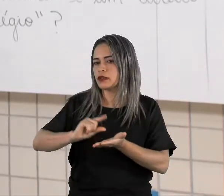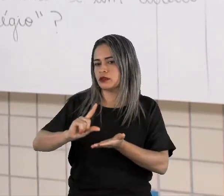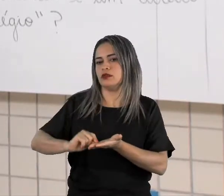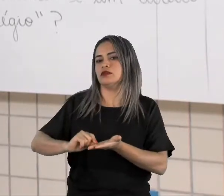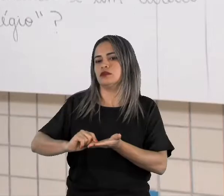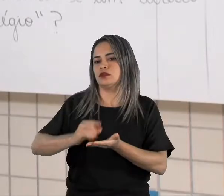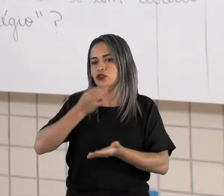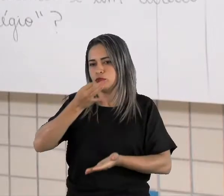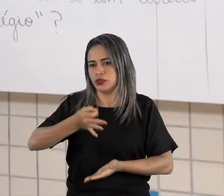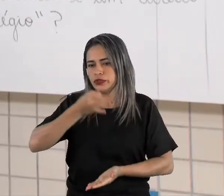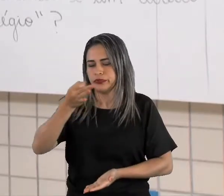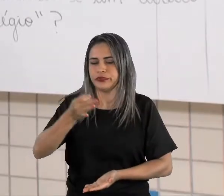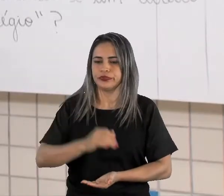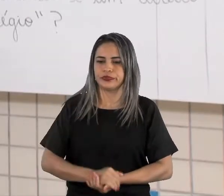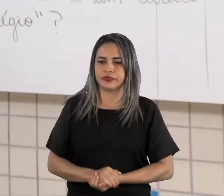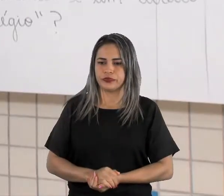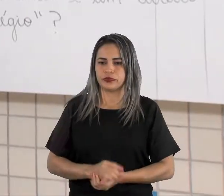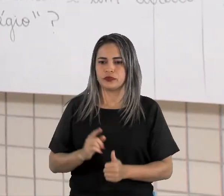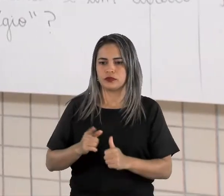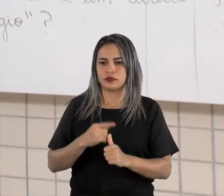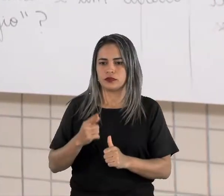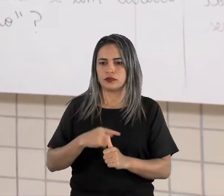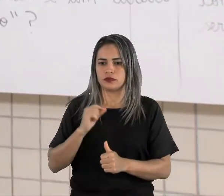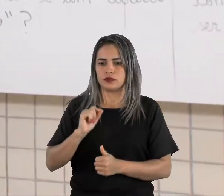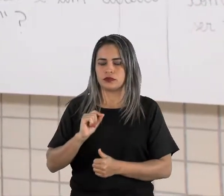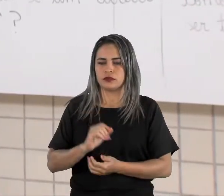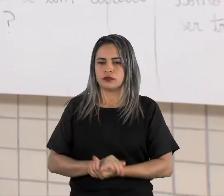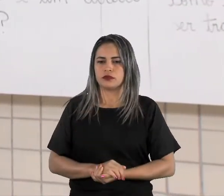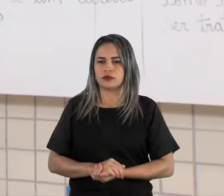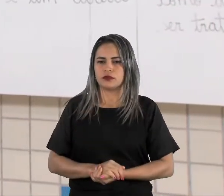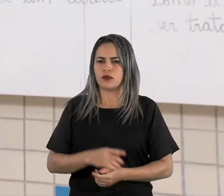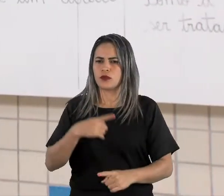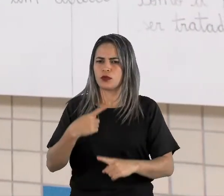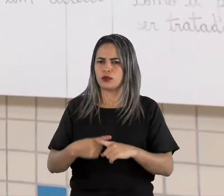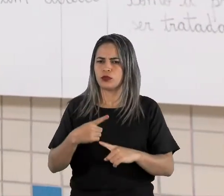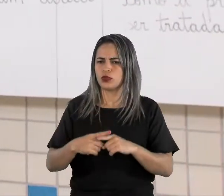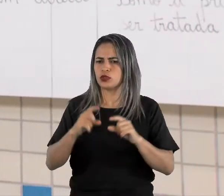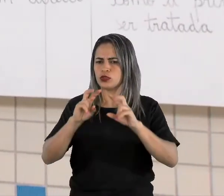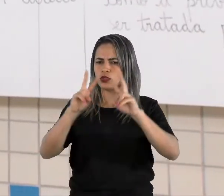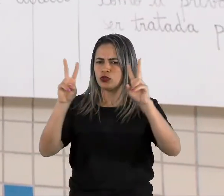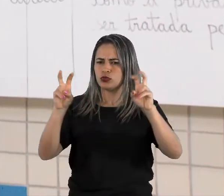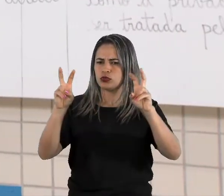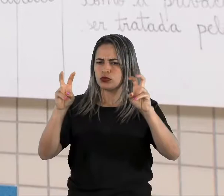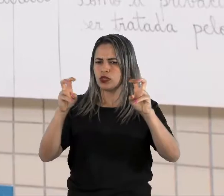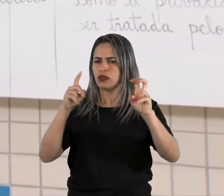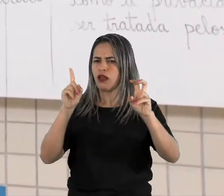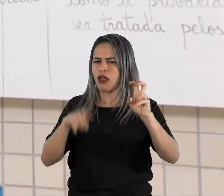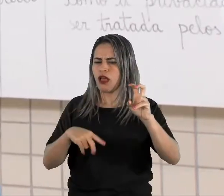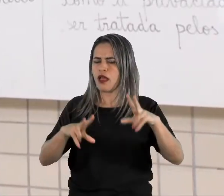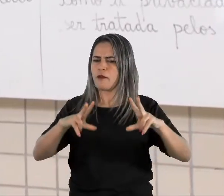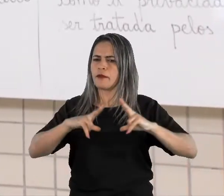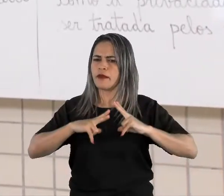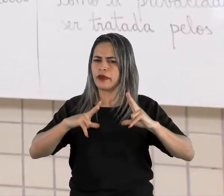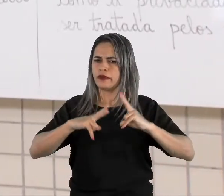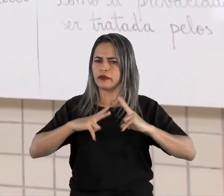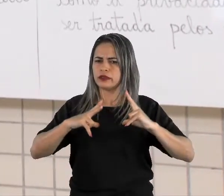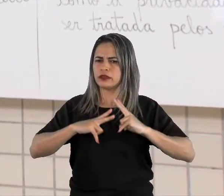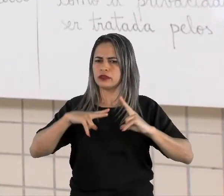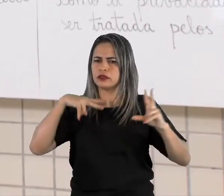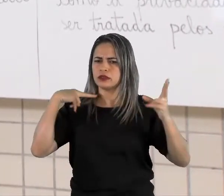opinião, certo? Então, a primeira questão diz assim: por que o título do texto é "A privacidade